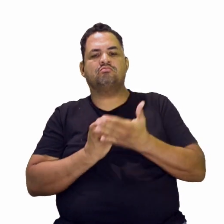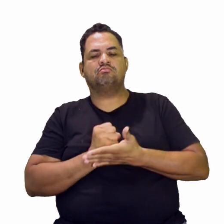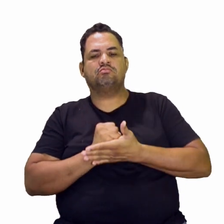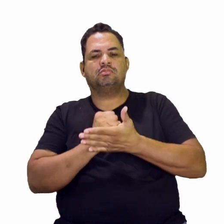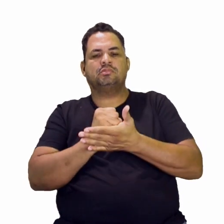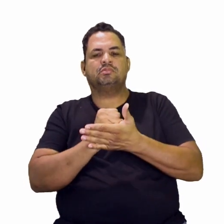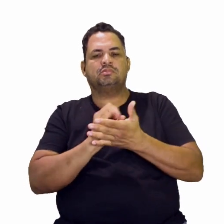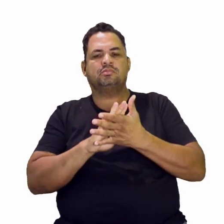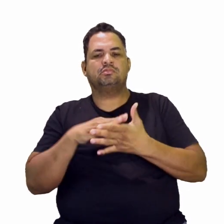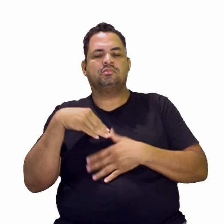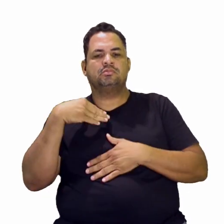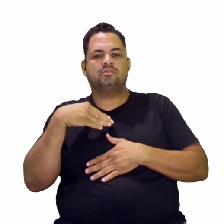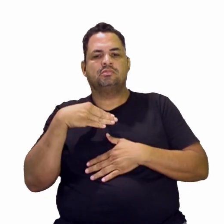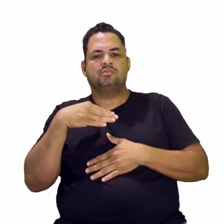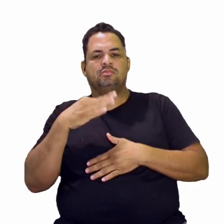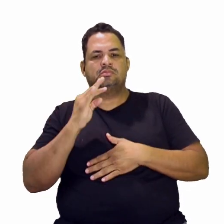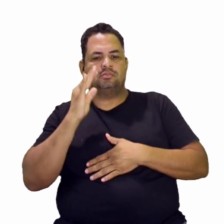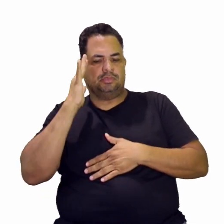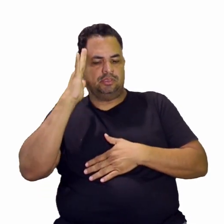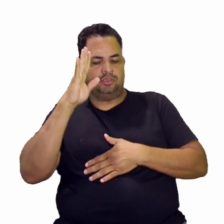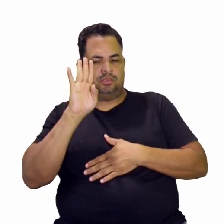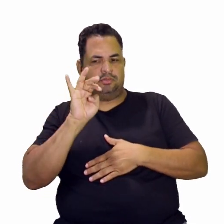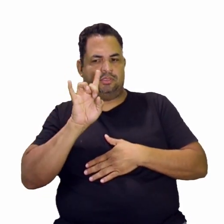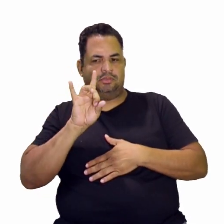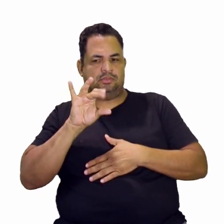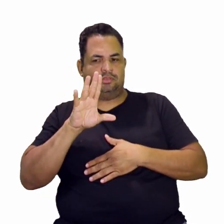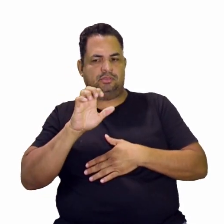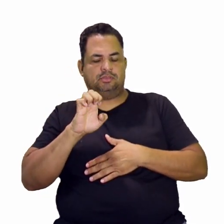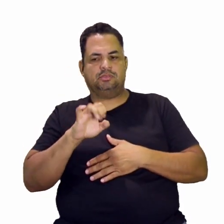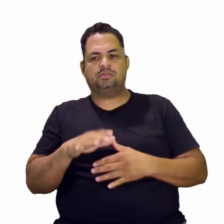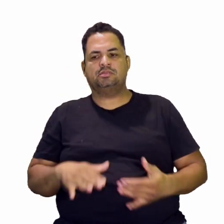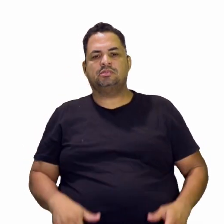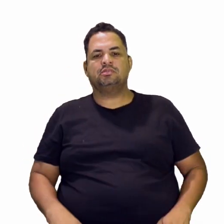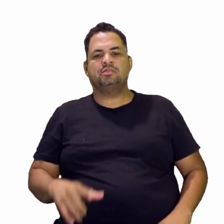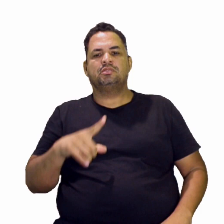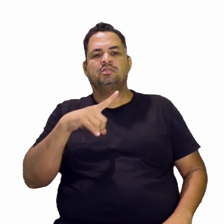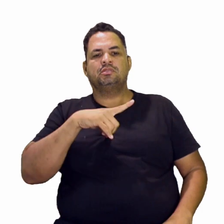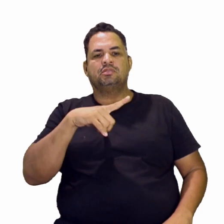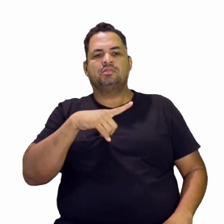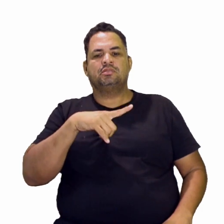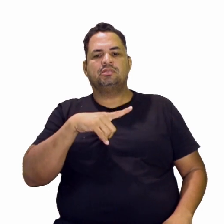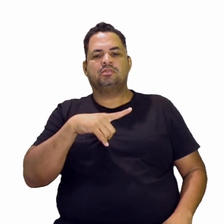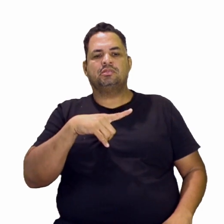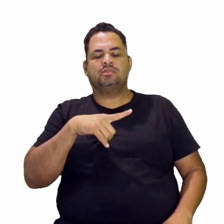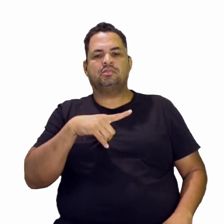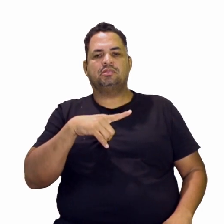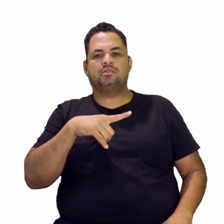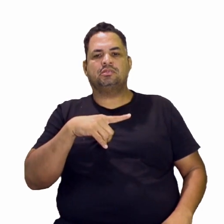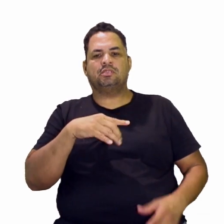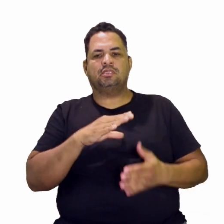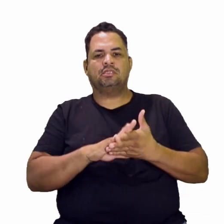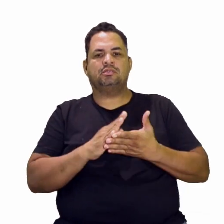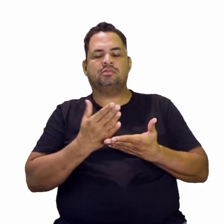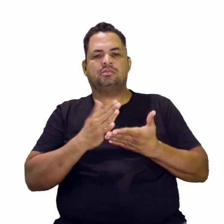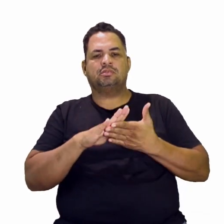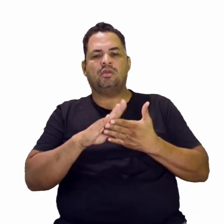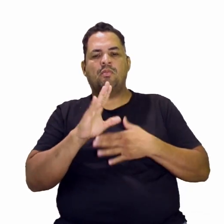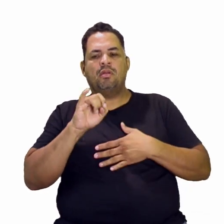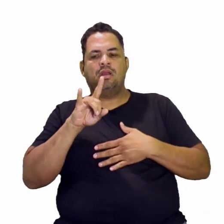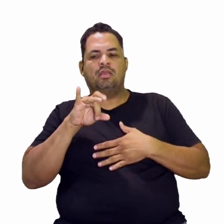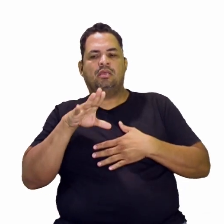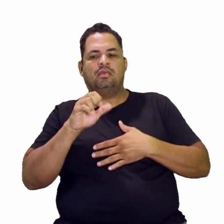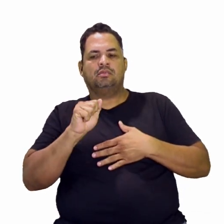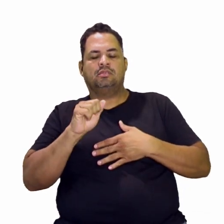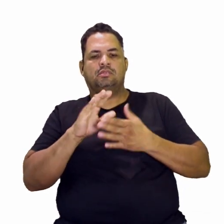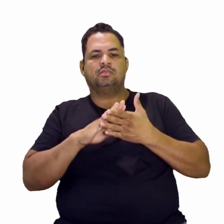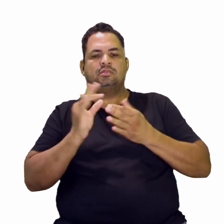a teoria da biogênese, onde vida forma vida. Aí nós tivemos Oparin e Haldane, que descreveram como era a